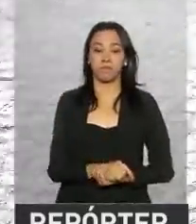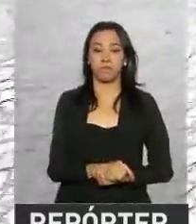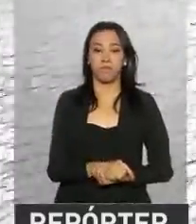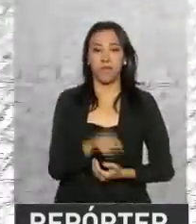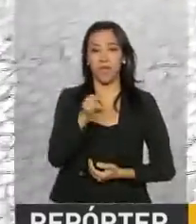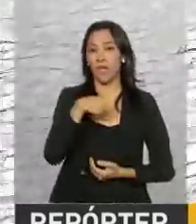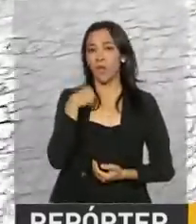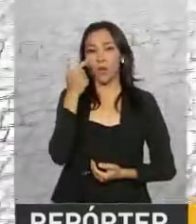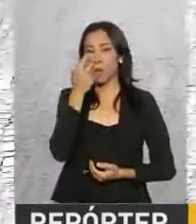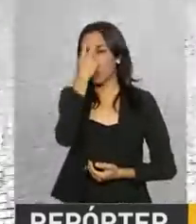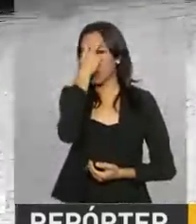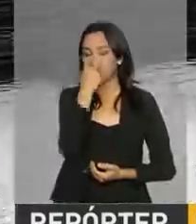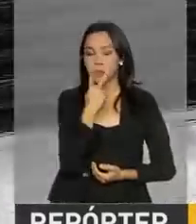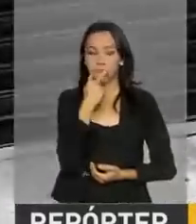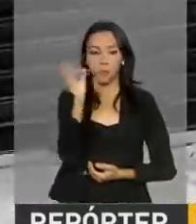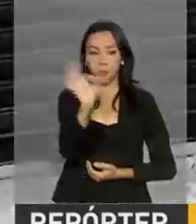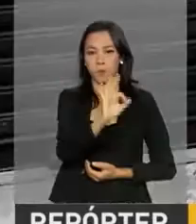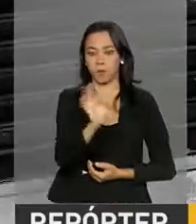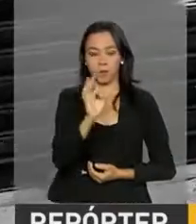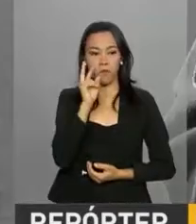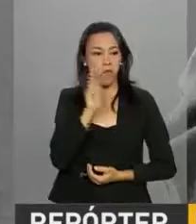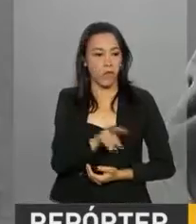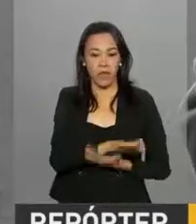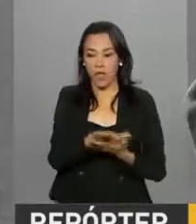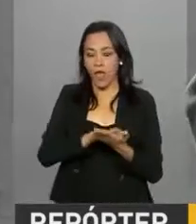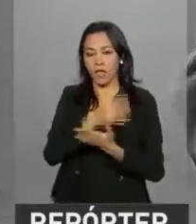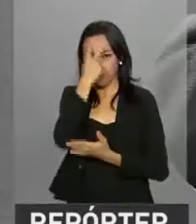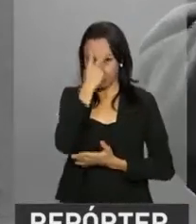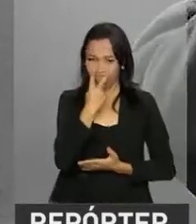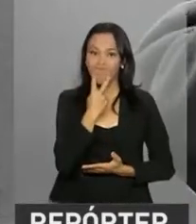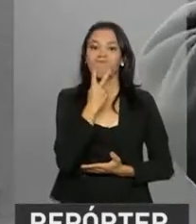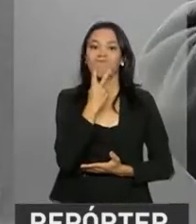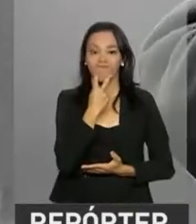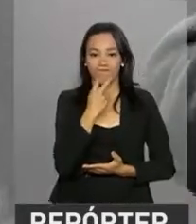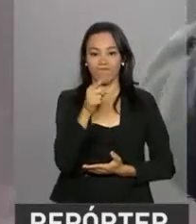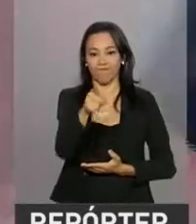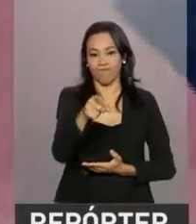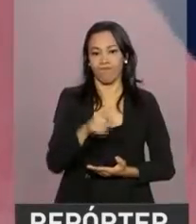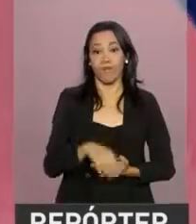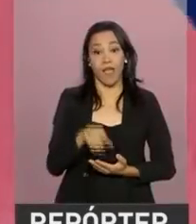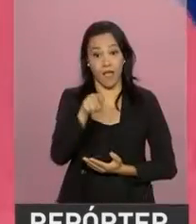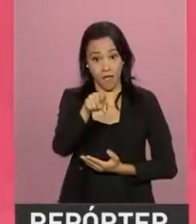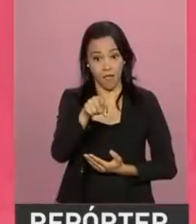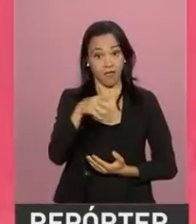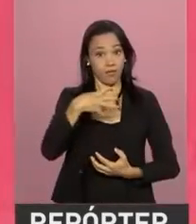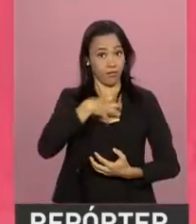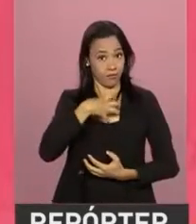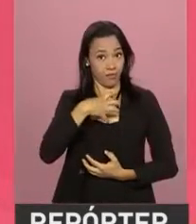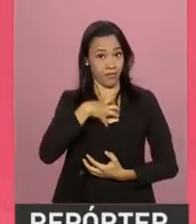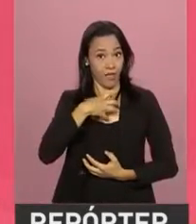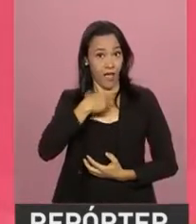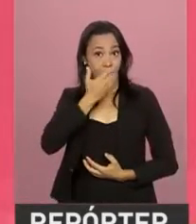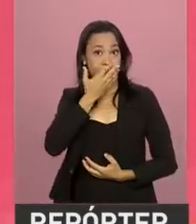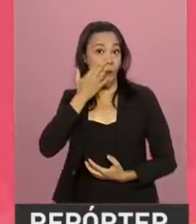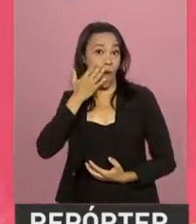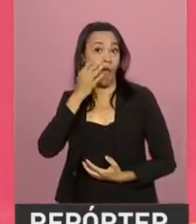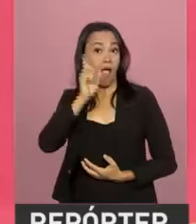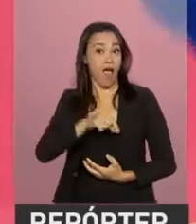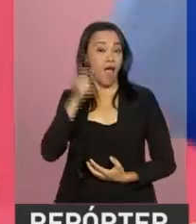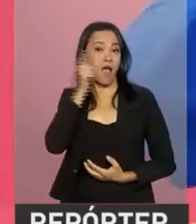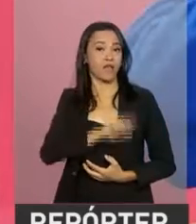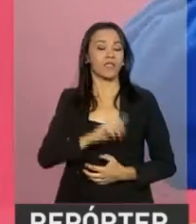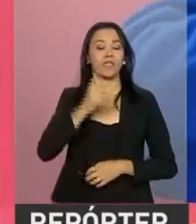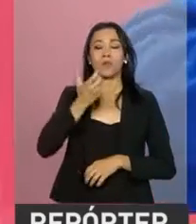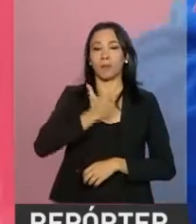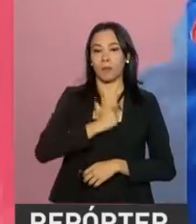Ele não enxerga nada, mas isso não significa que a vida dele não tenha cor. Ela tem e é prateada. E também